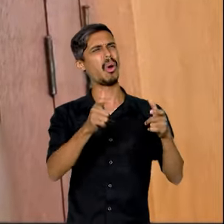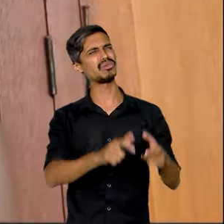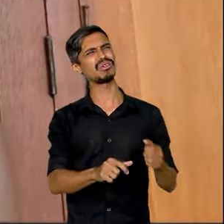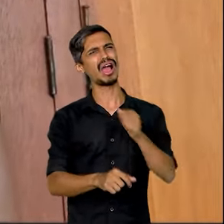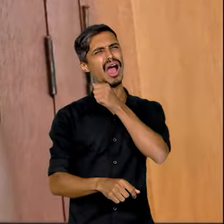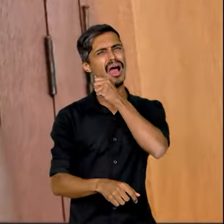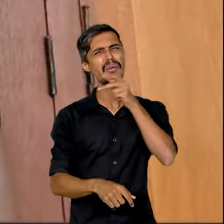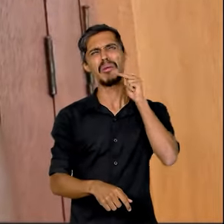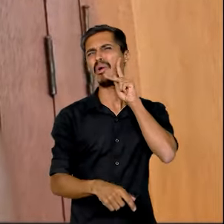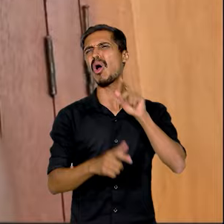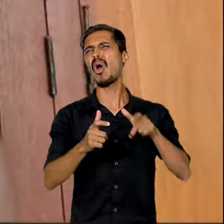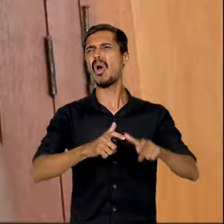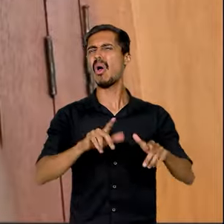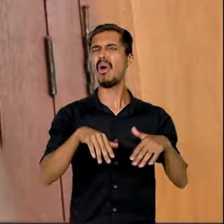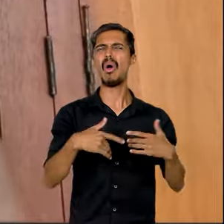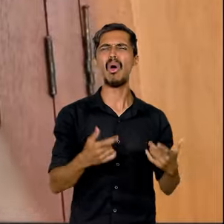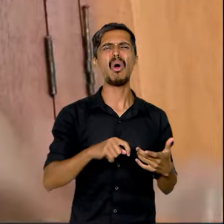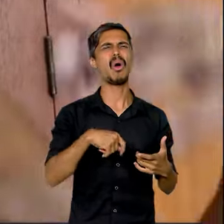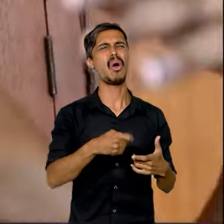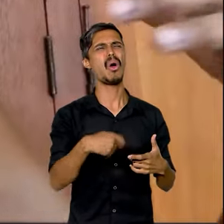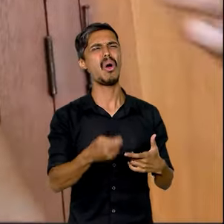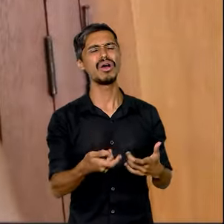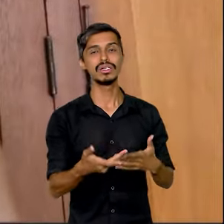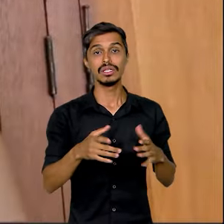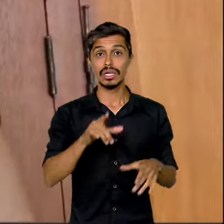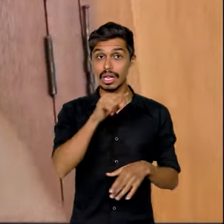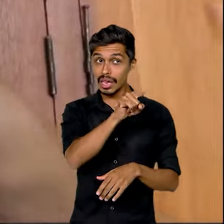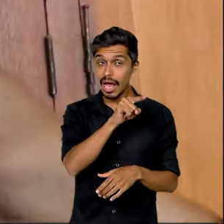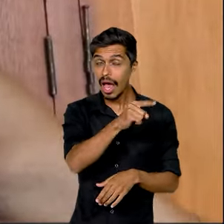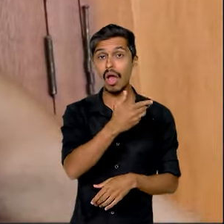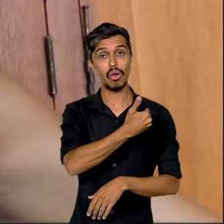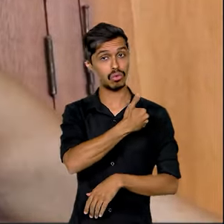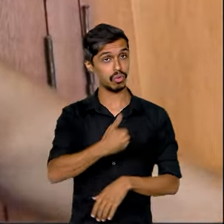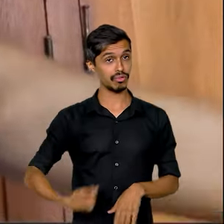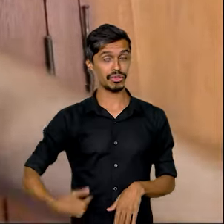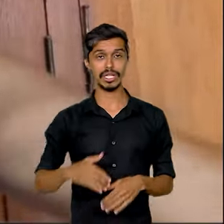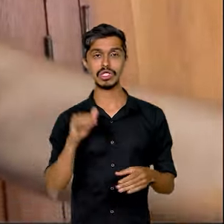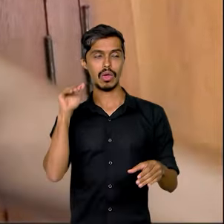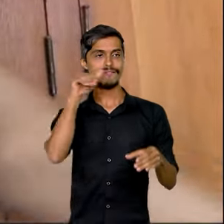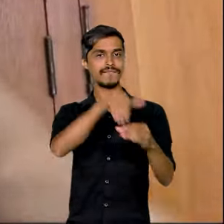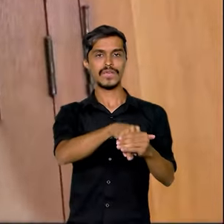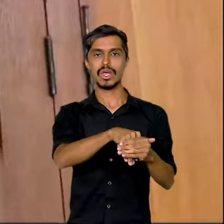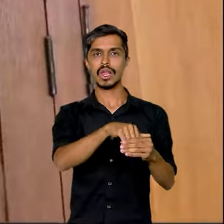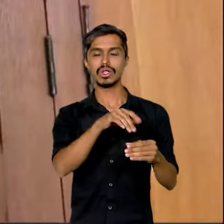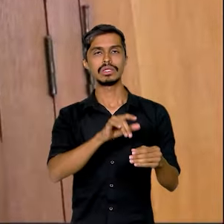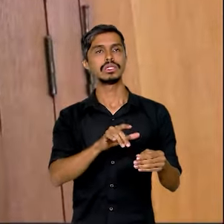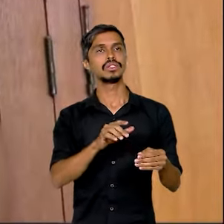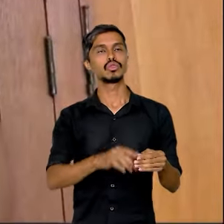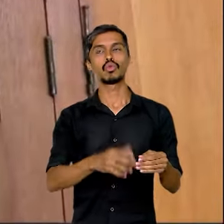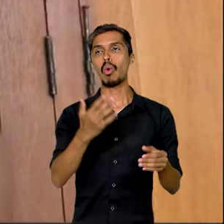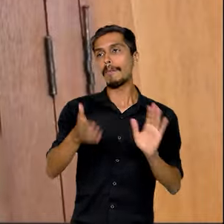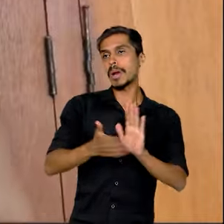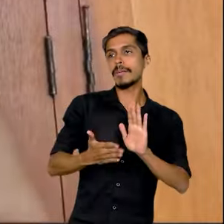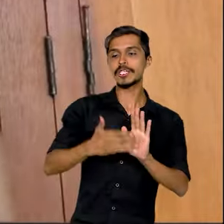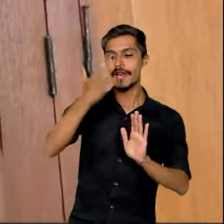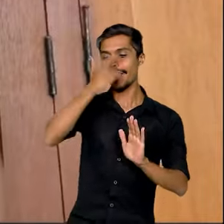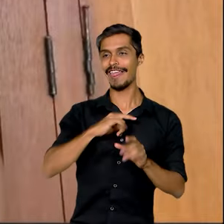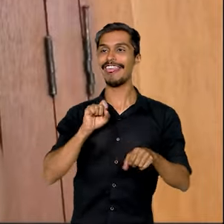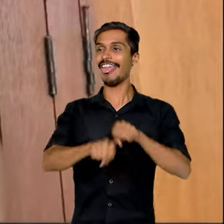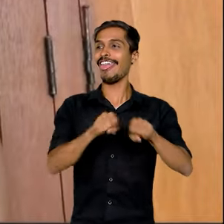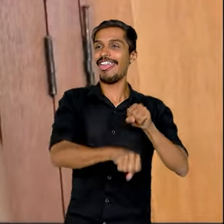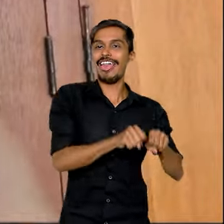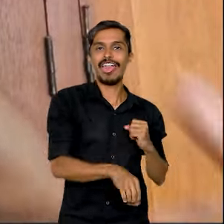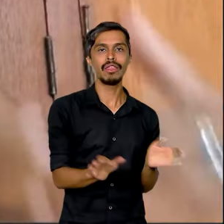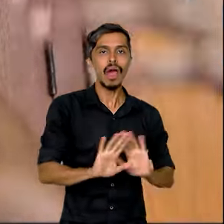o governo também não é um governo que se elegeu com a proposta de sair matando as pessoas. Pelo menos